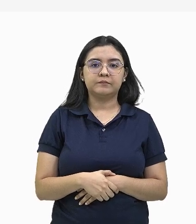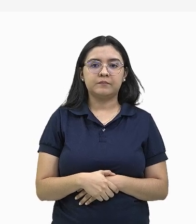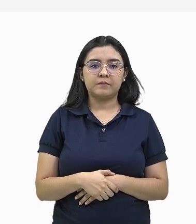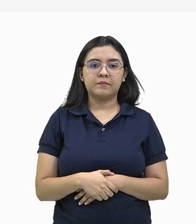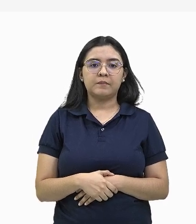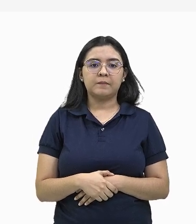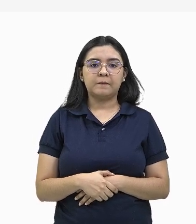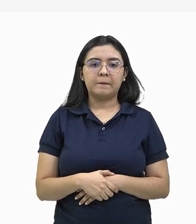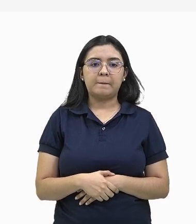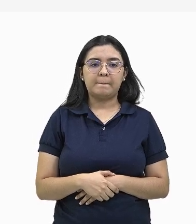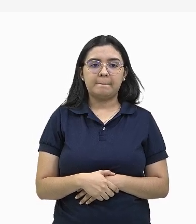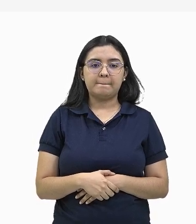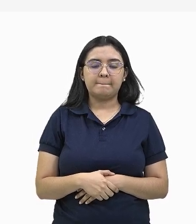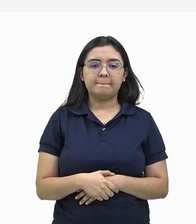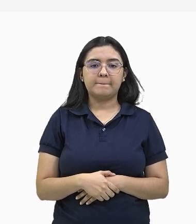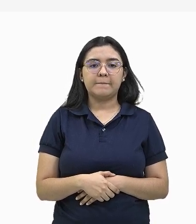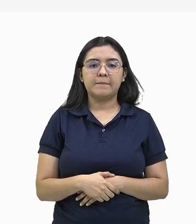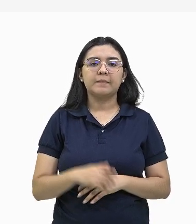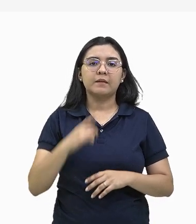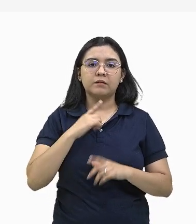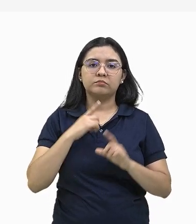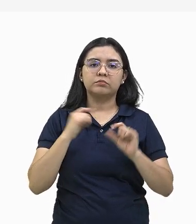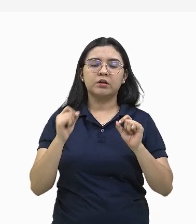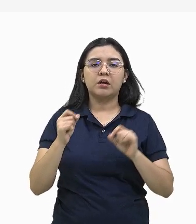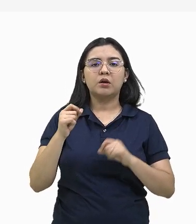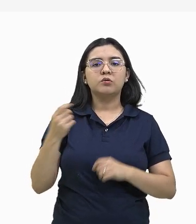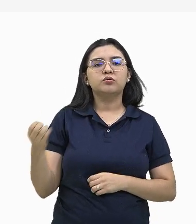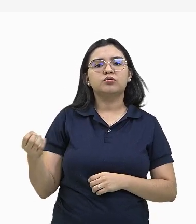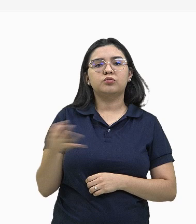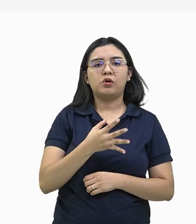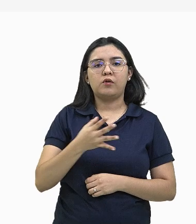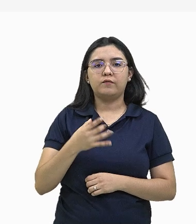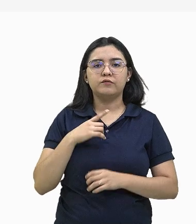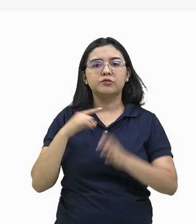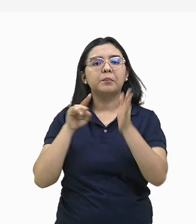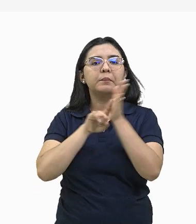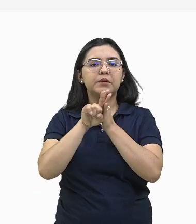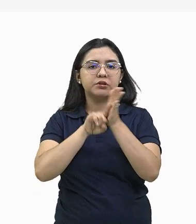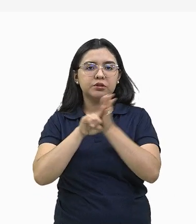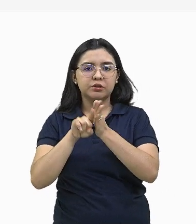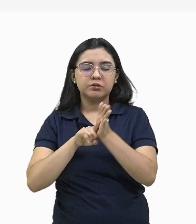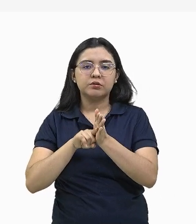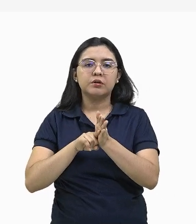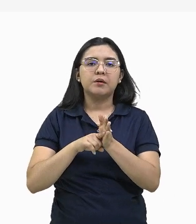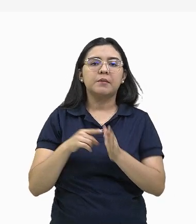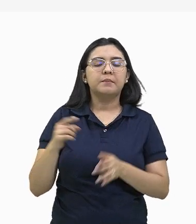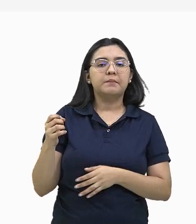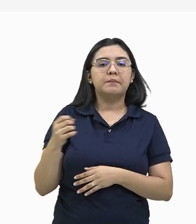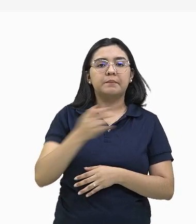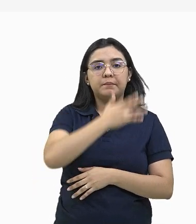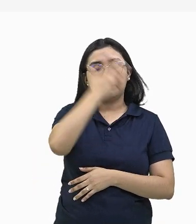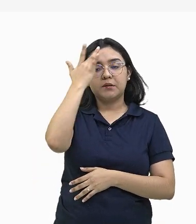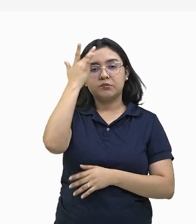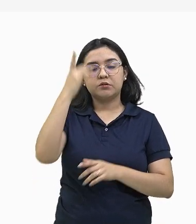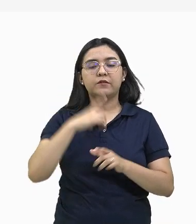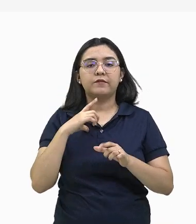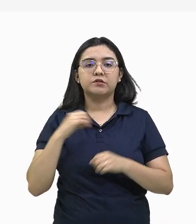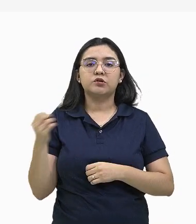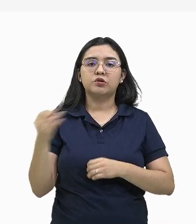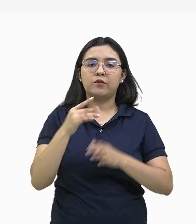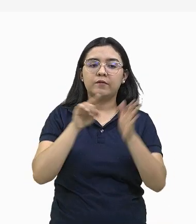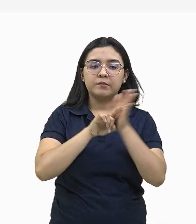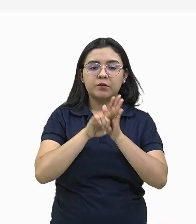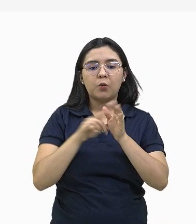chegue até os novos pesquisadores, né? Pessoas que irão fazer novas pesquisas baseadas já